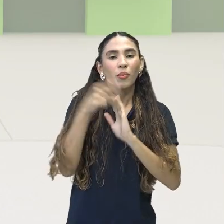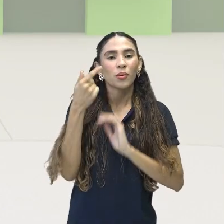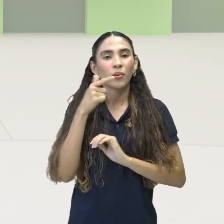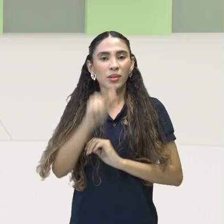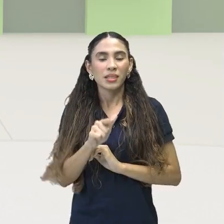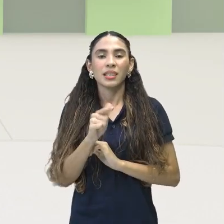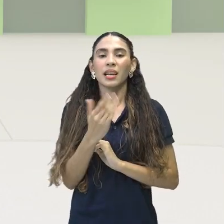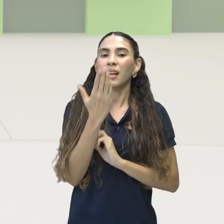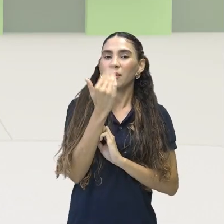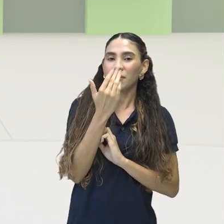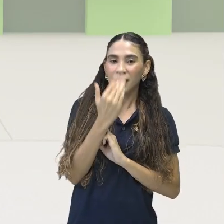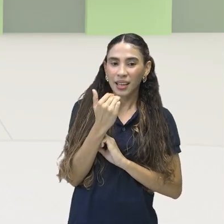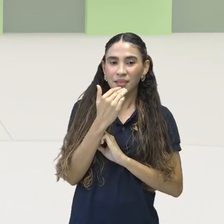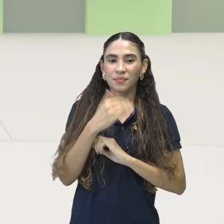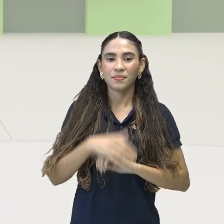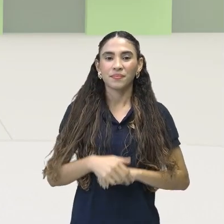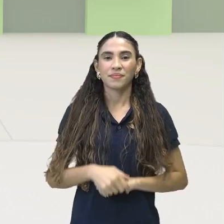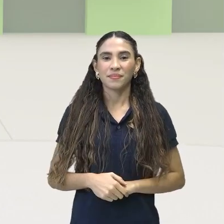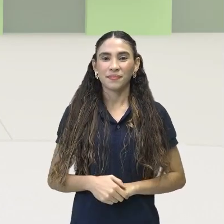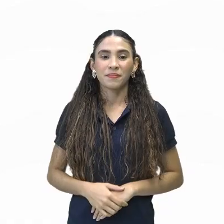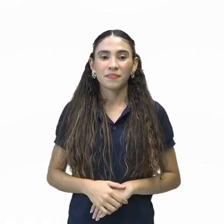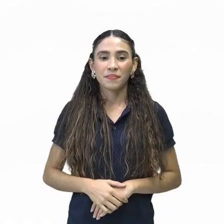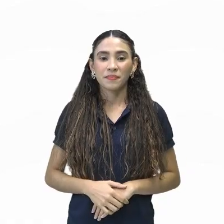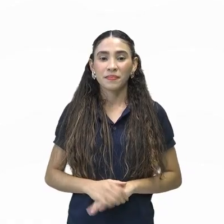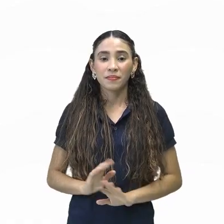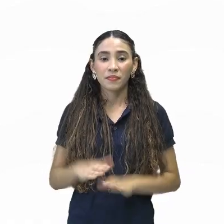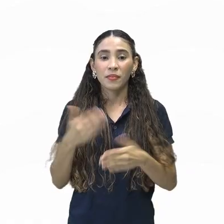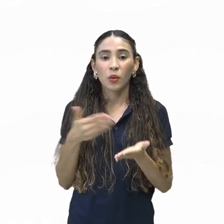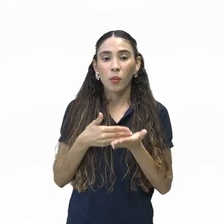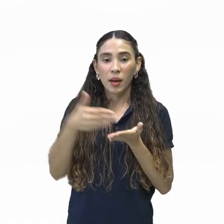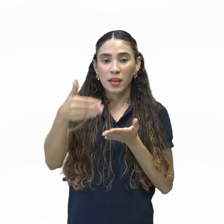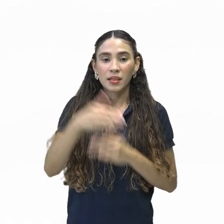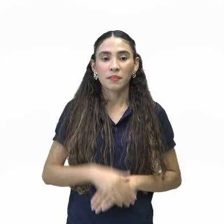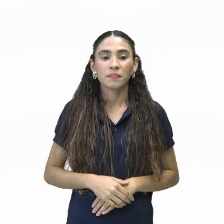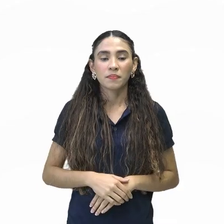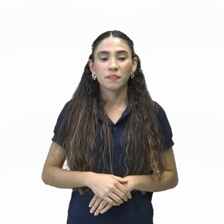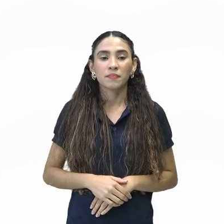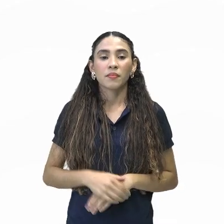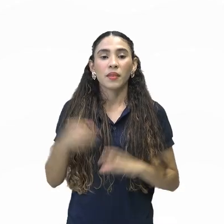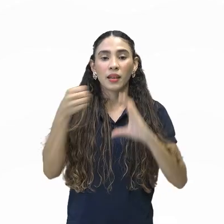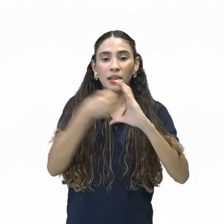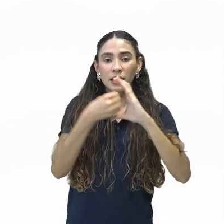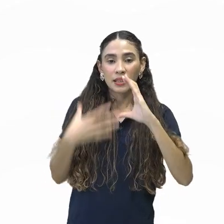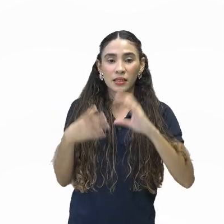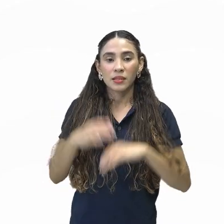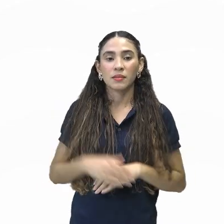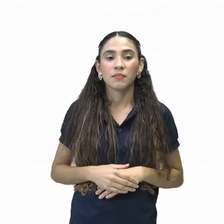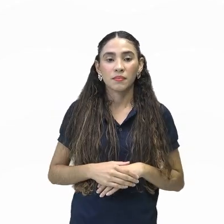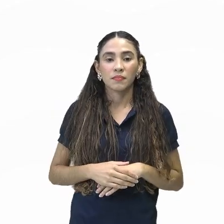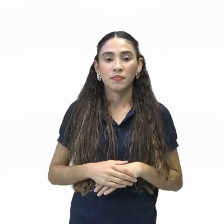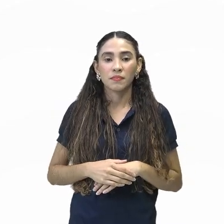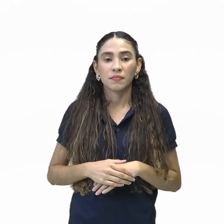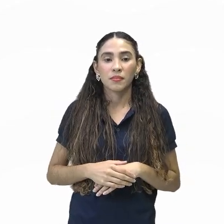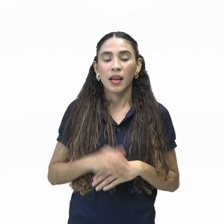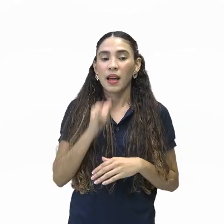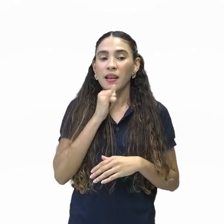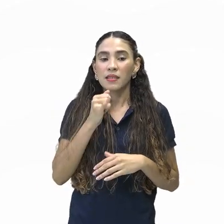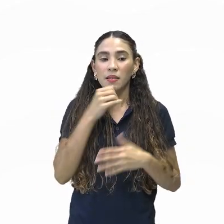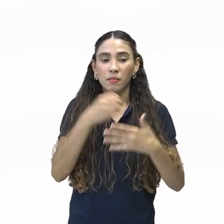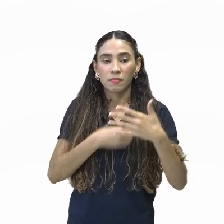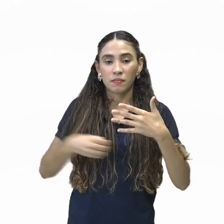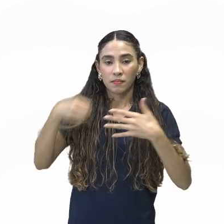sua dieta alimentar. A começar aí pela característica do domínio ou reino,